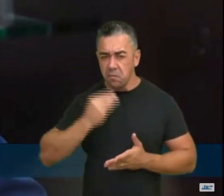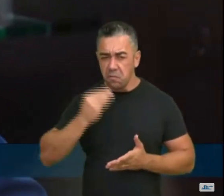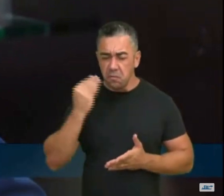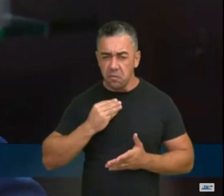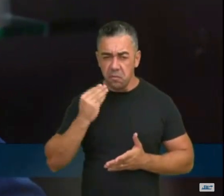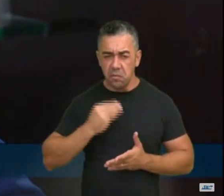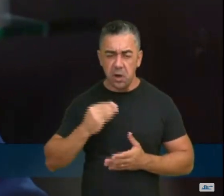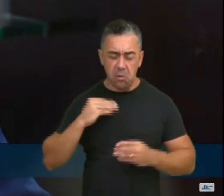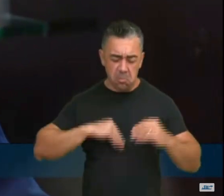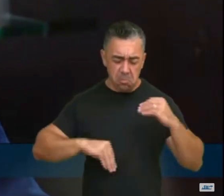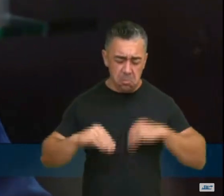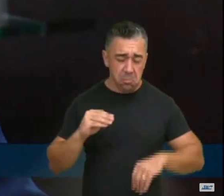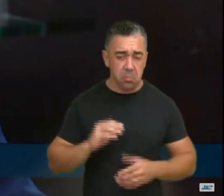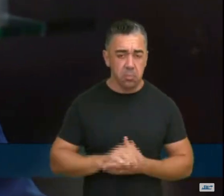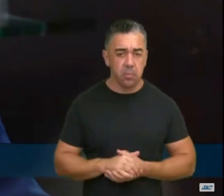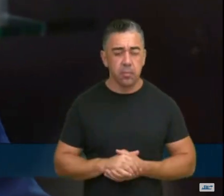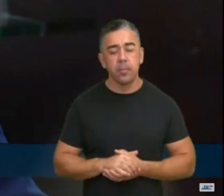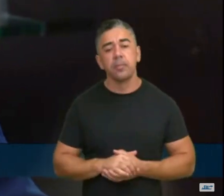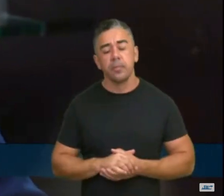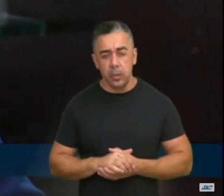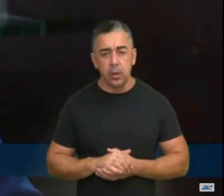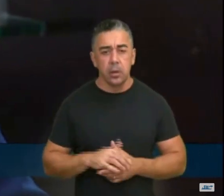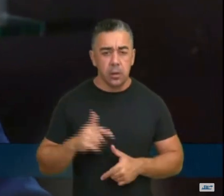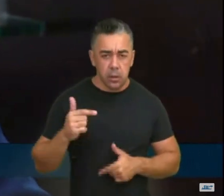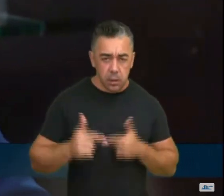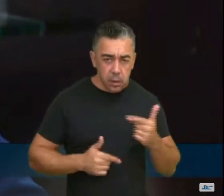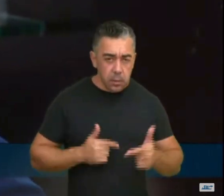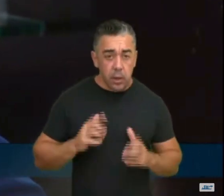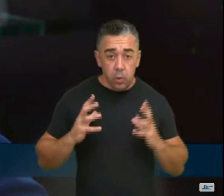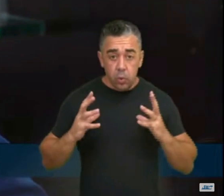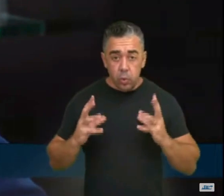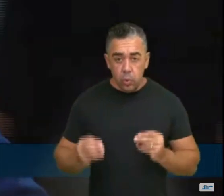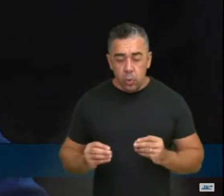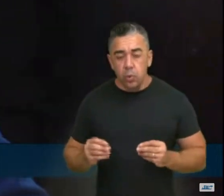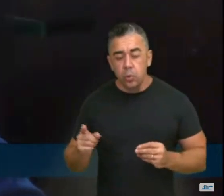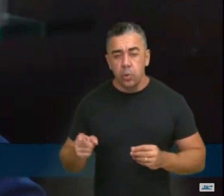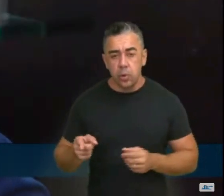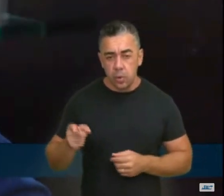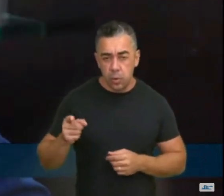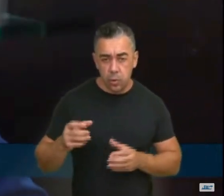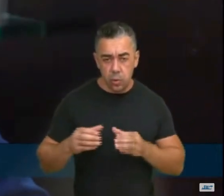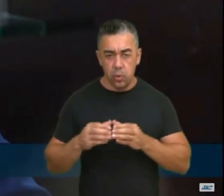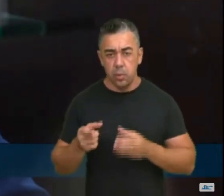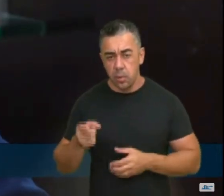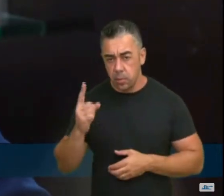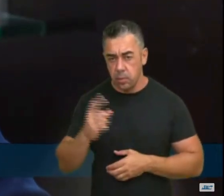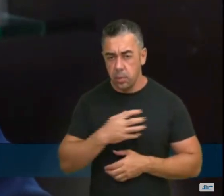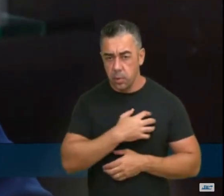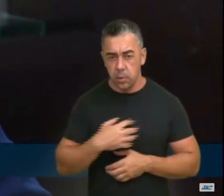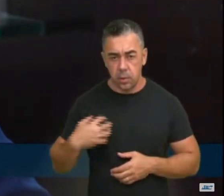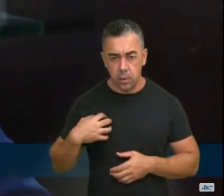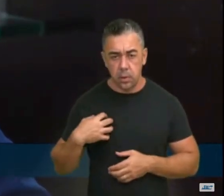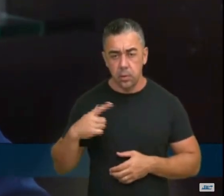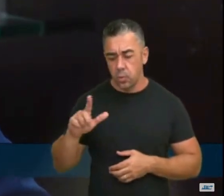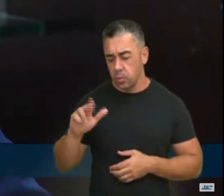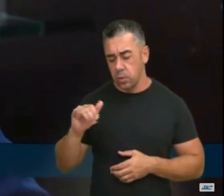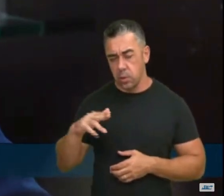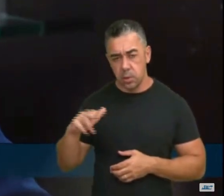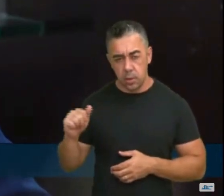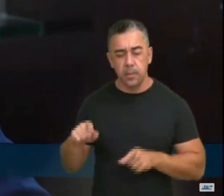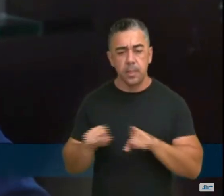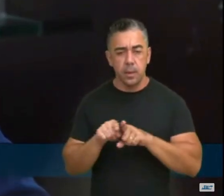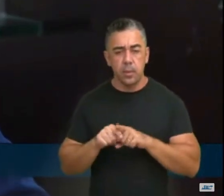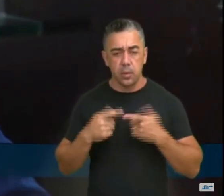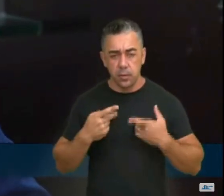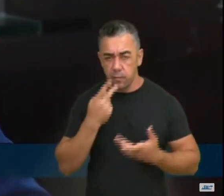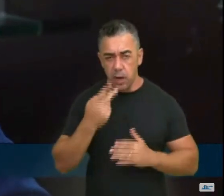poço então além de todo o trabalho desempenhado pela primeira dama senora Luciana Saito massa eu quero aqui